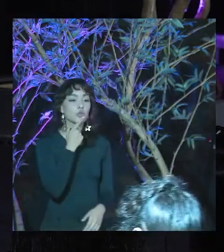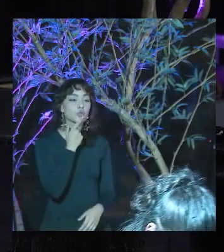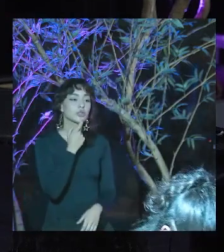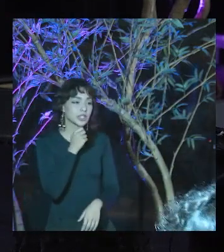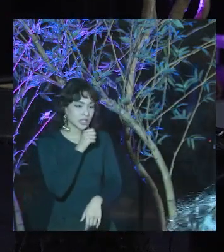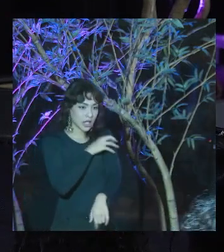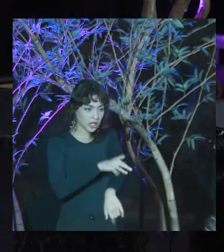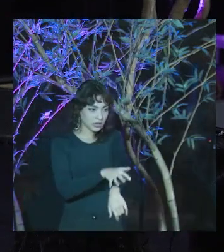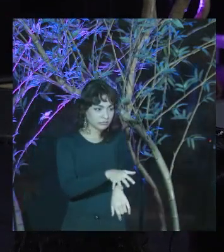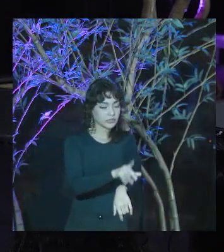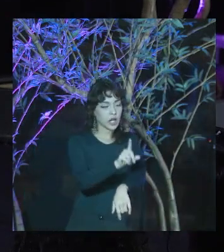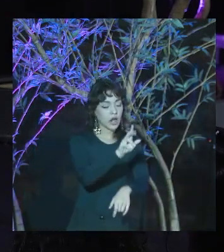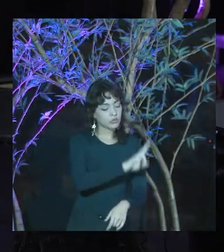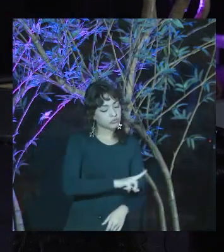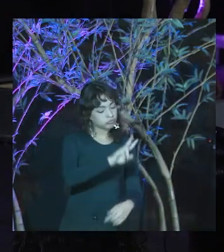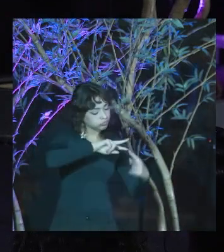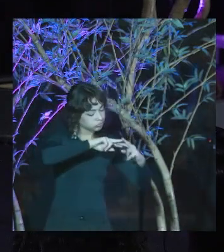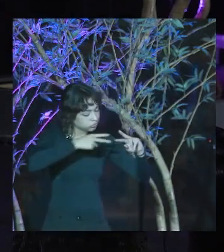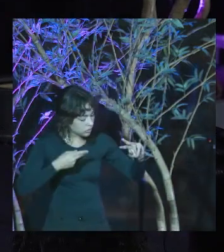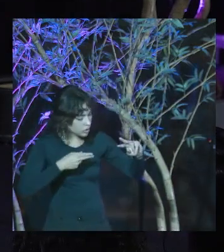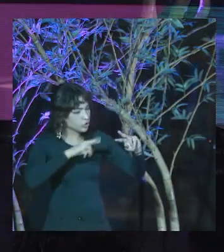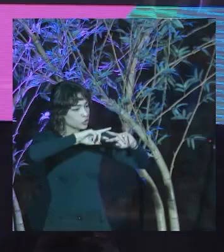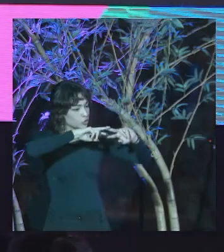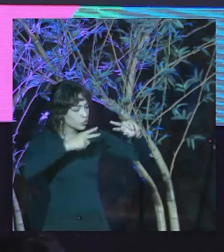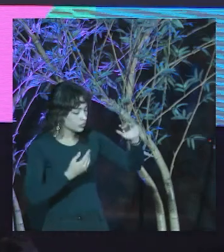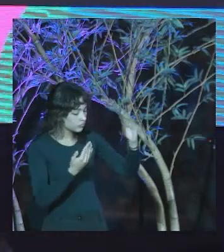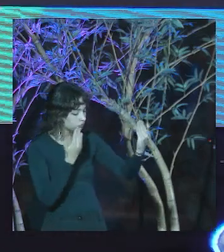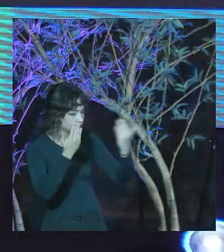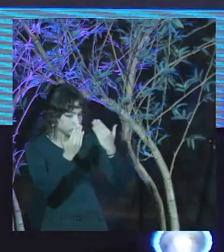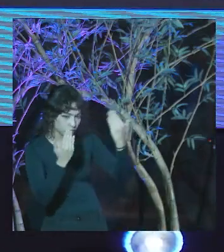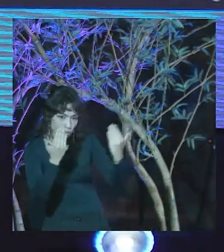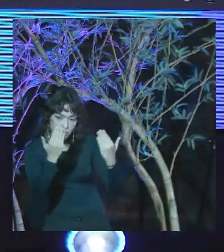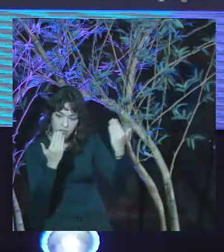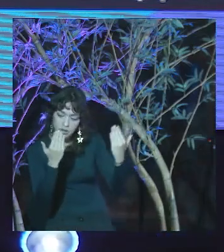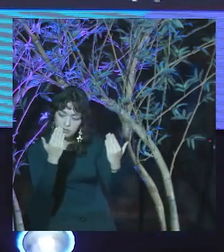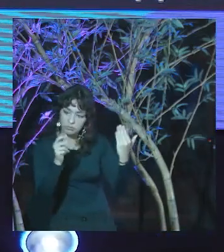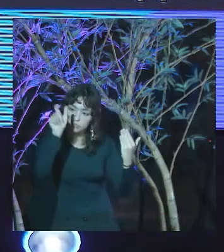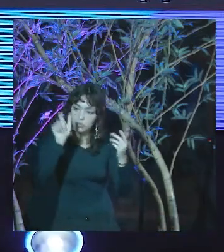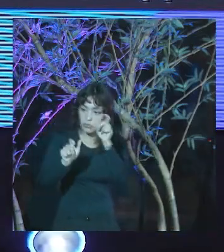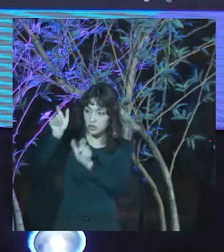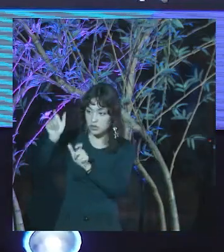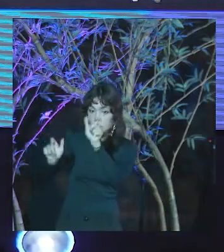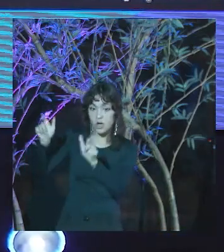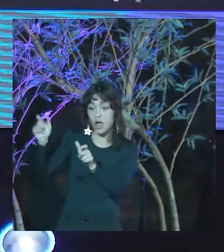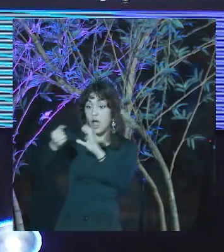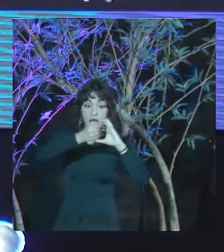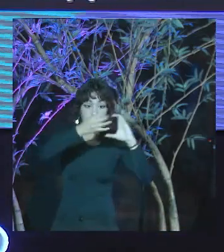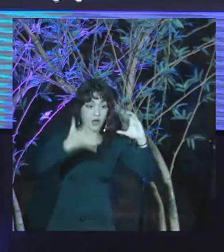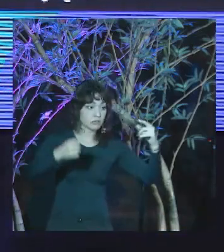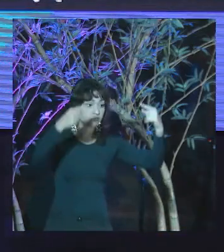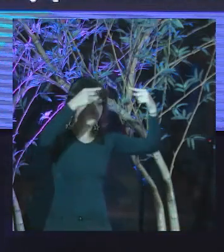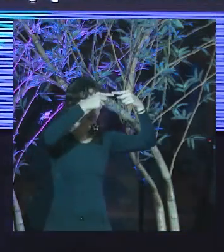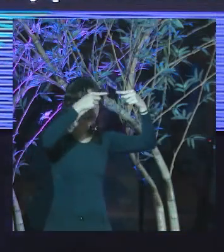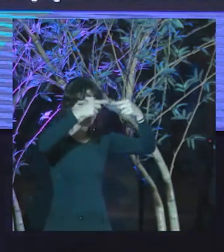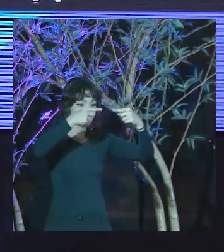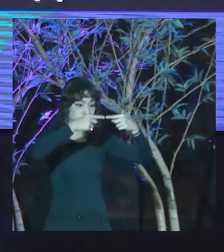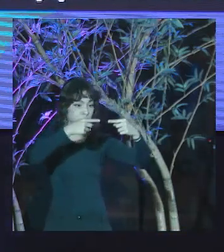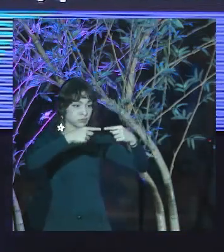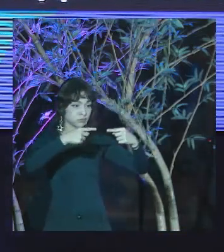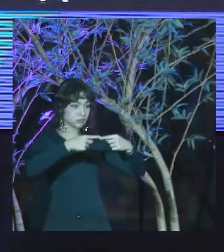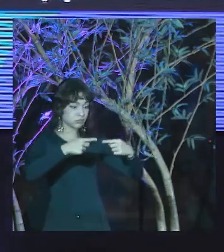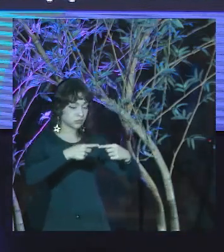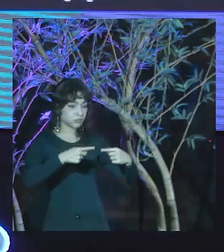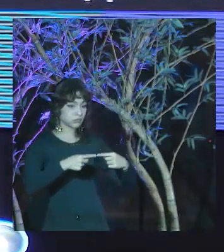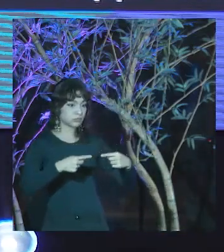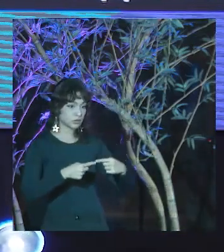ela descobre teu DNA e ela te compara com pessoas que têm as mesmas características tuas. E ela faz